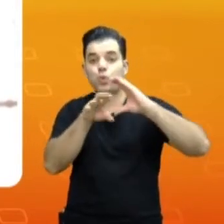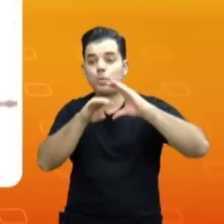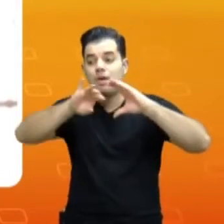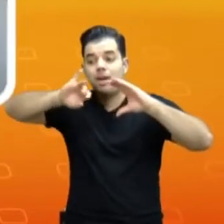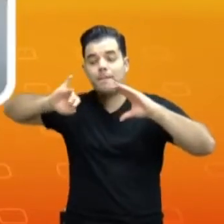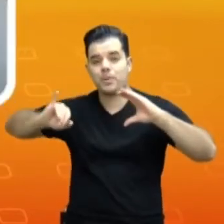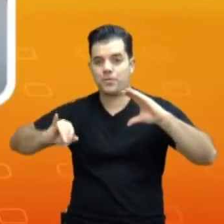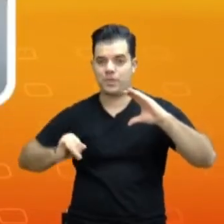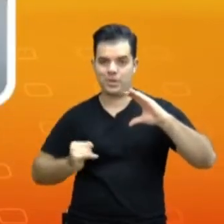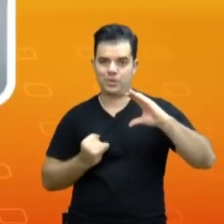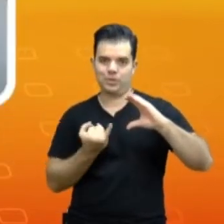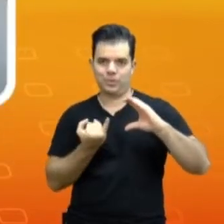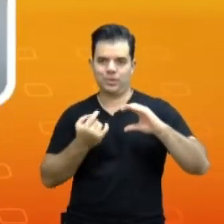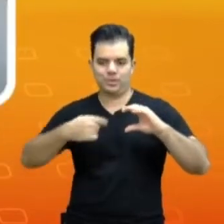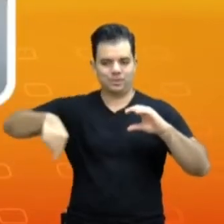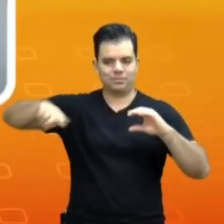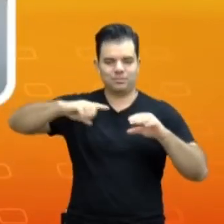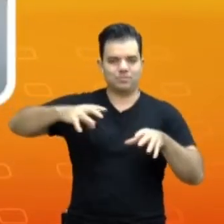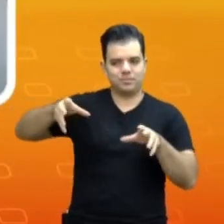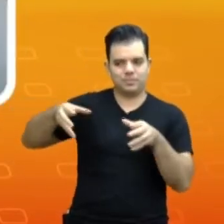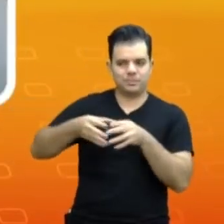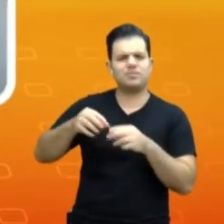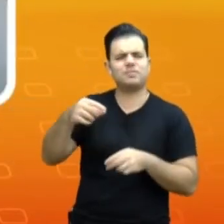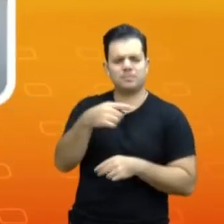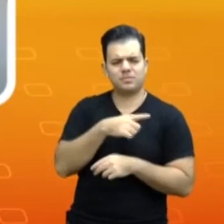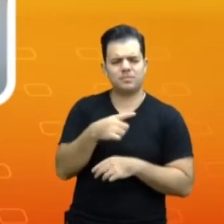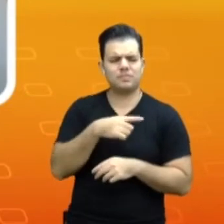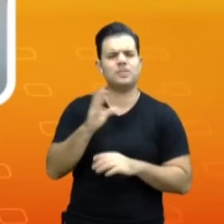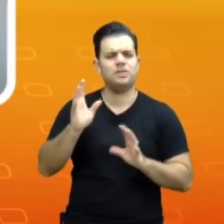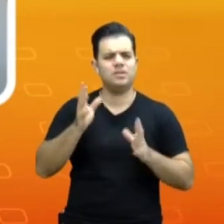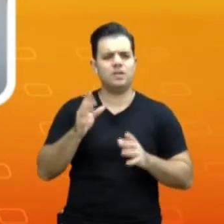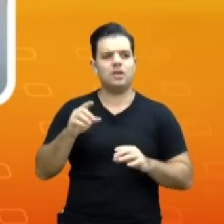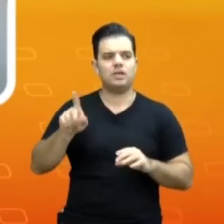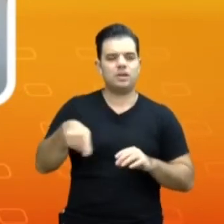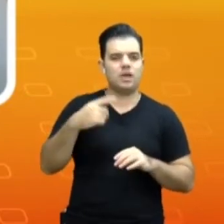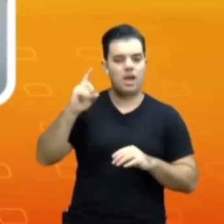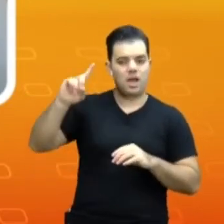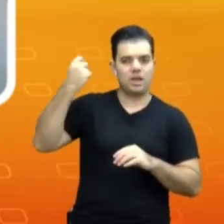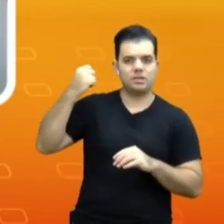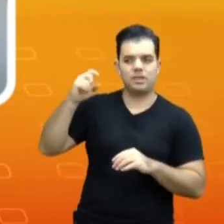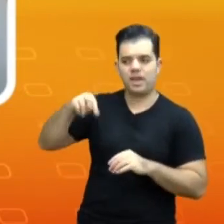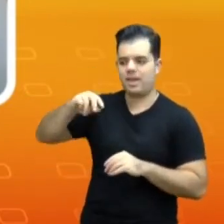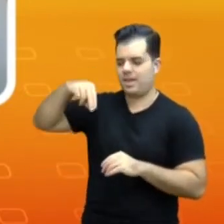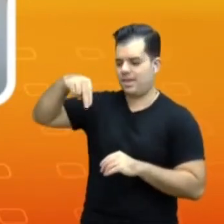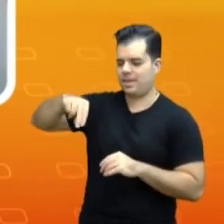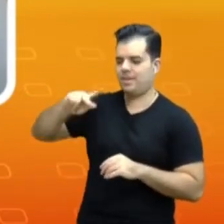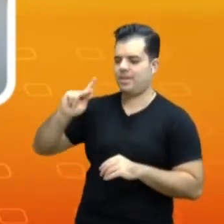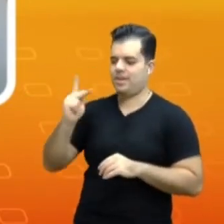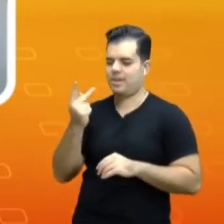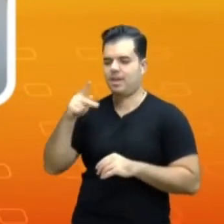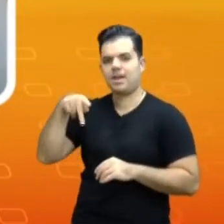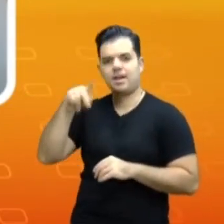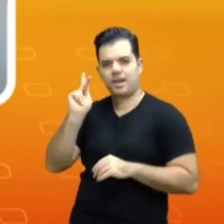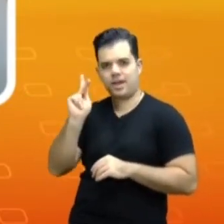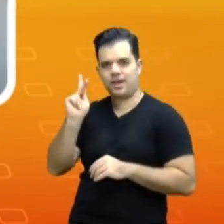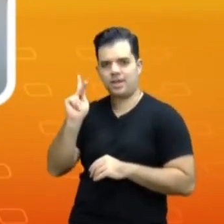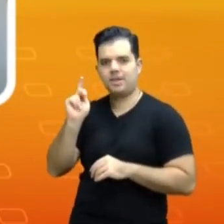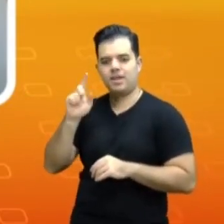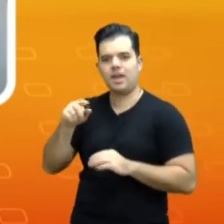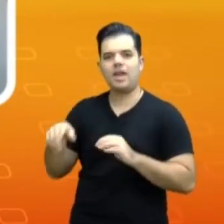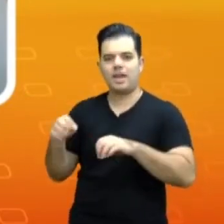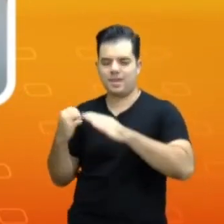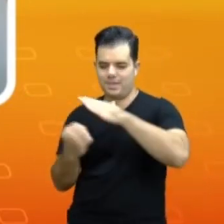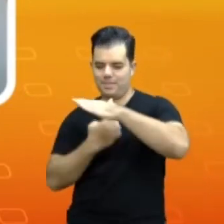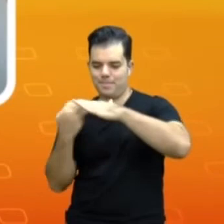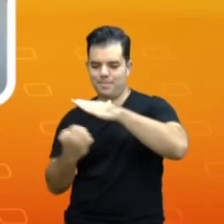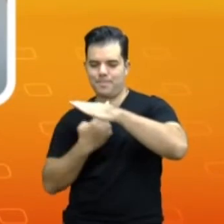né? Assim, a gente tinha ali por parte da NHK, né? A NHK historicamente, a empresa